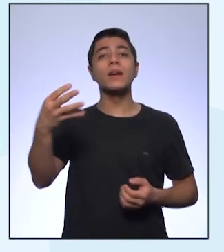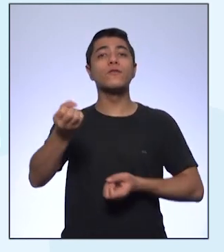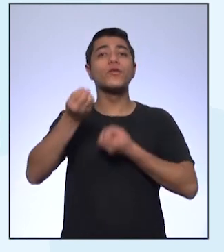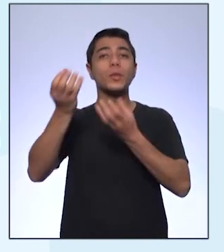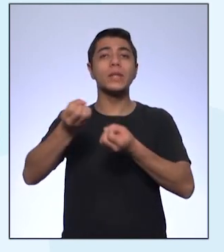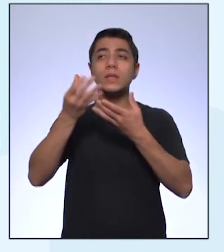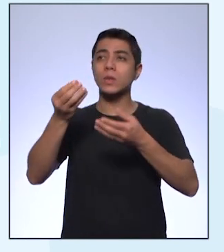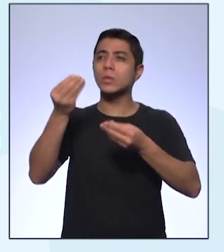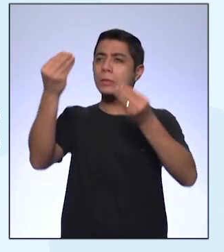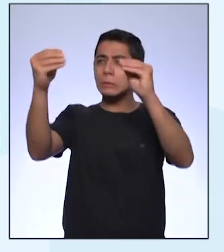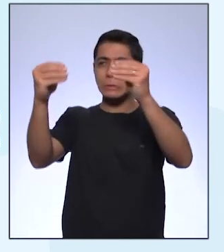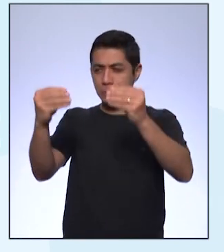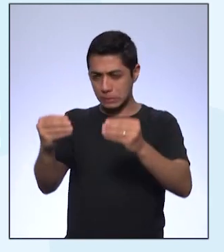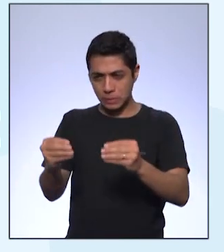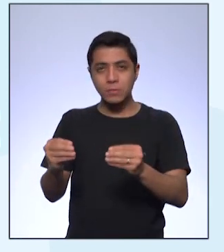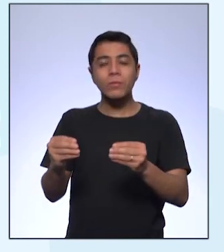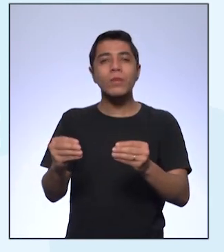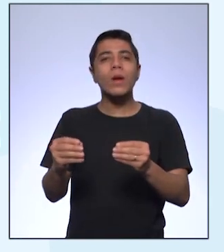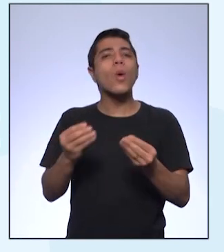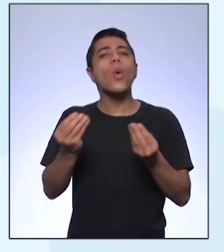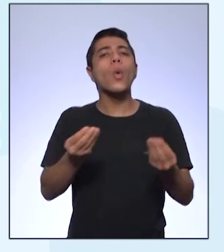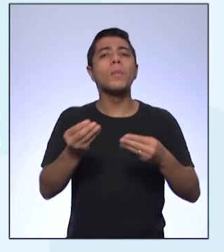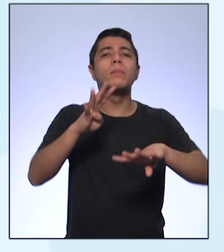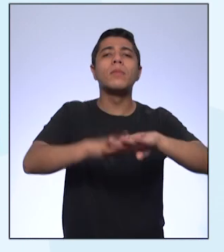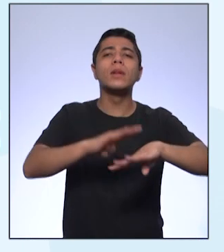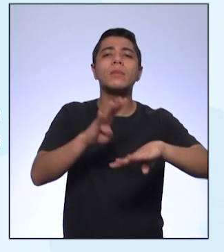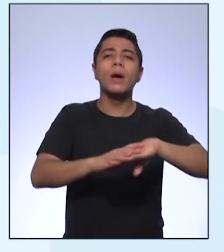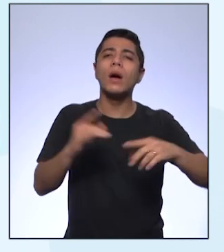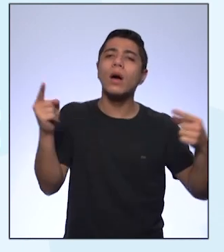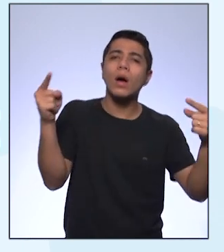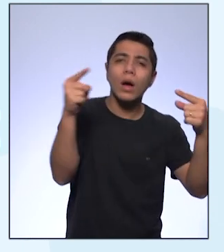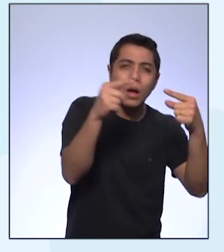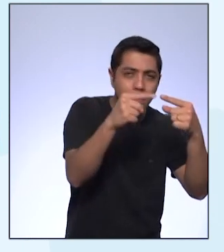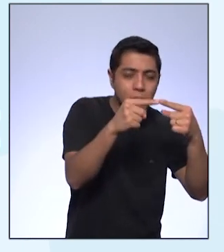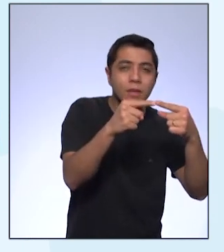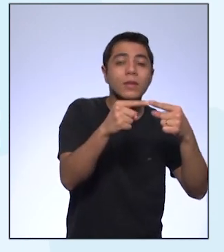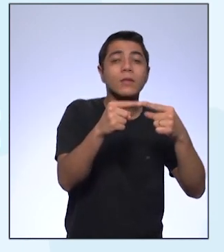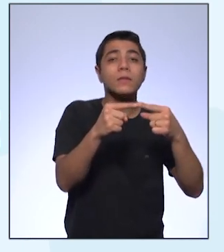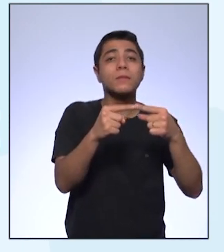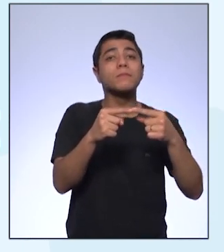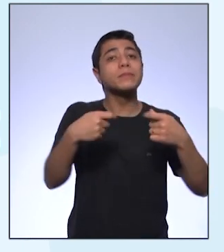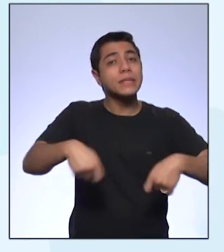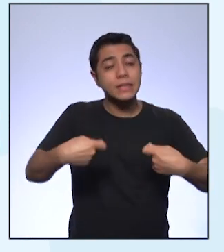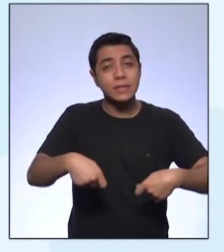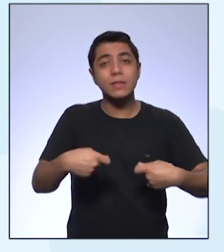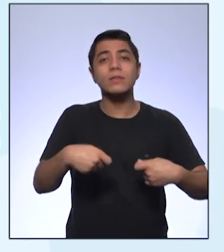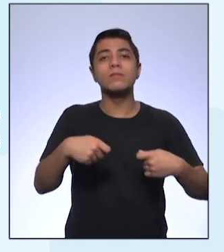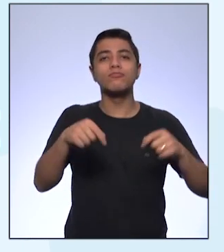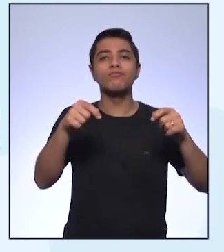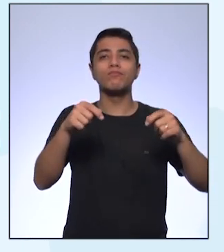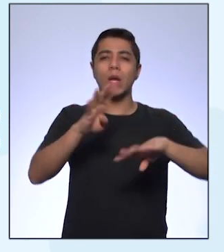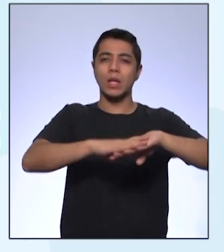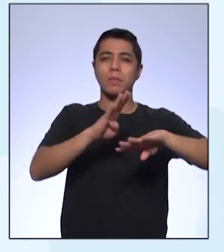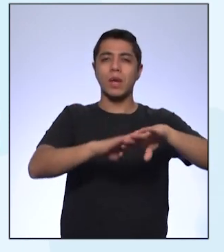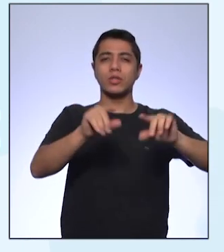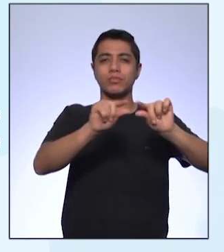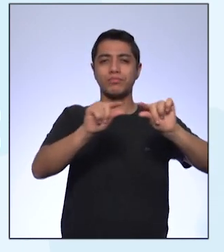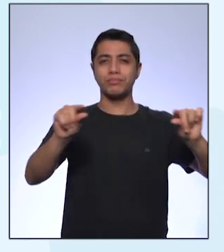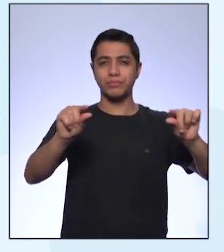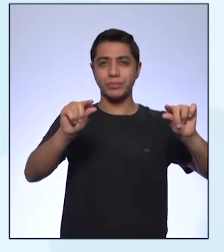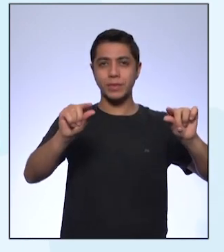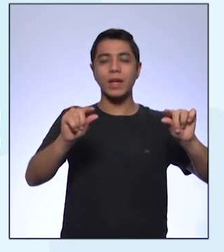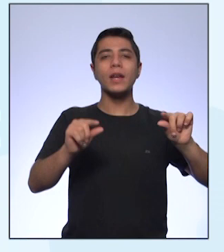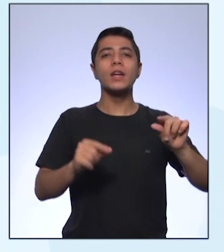a sentença ou uma expressão matemática que relaciona x como sendo a quantidade de